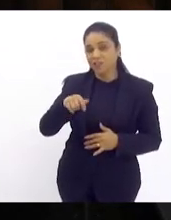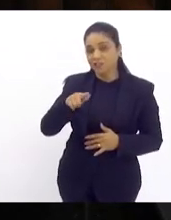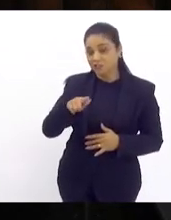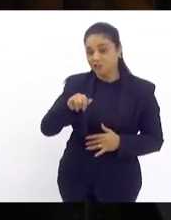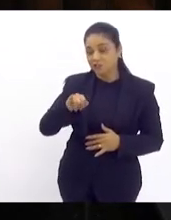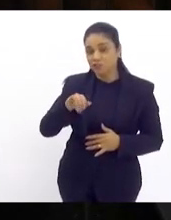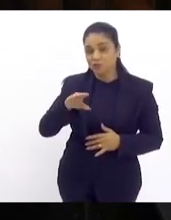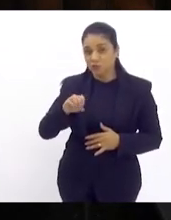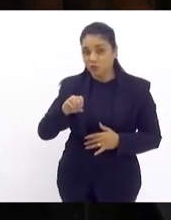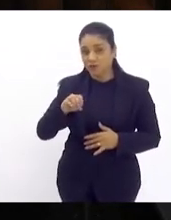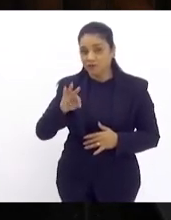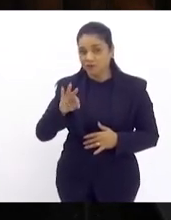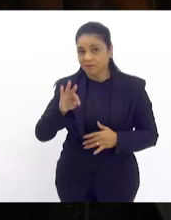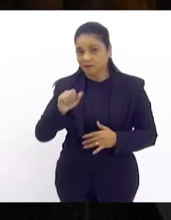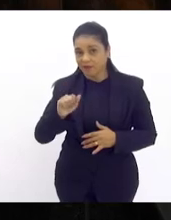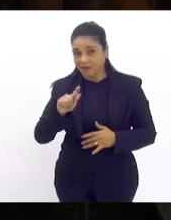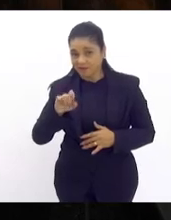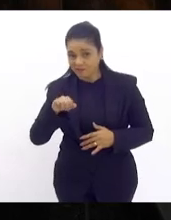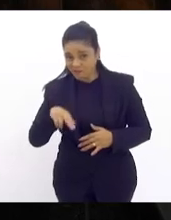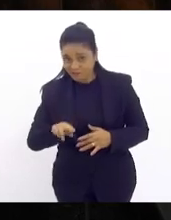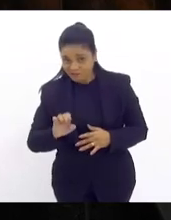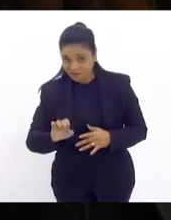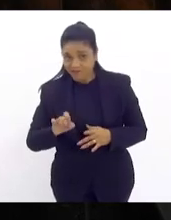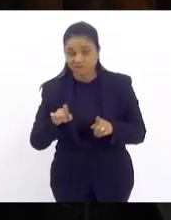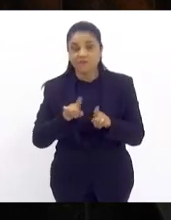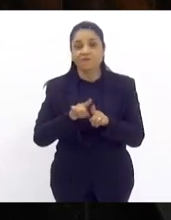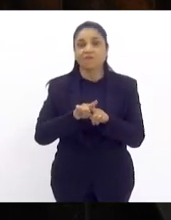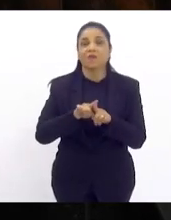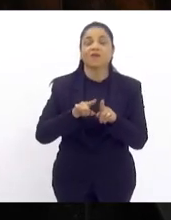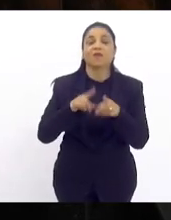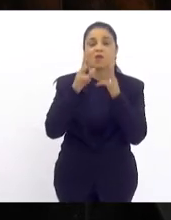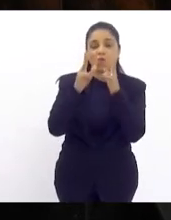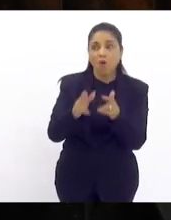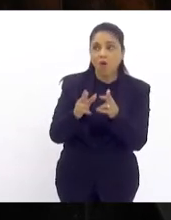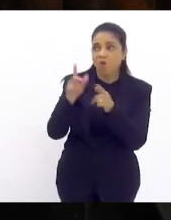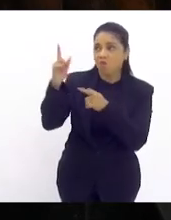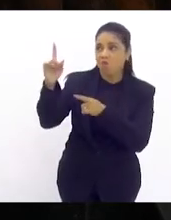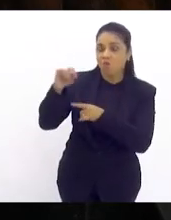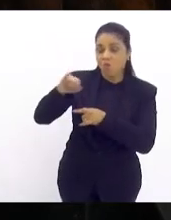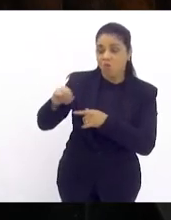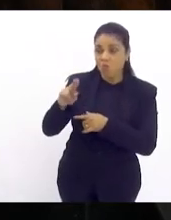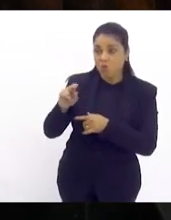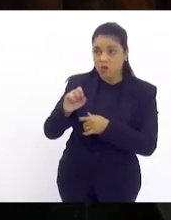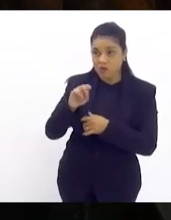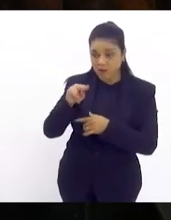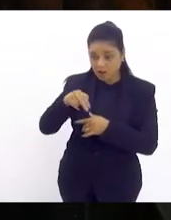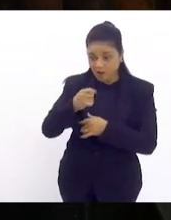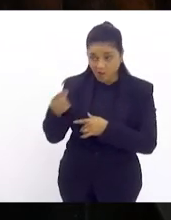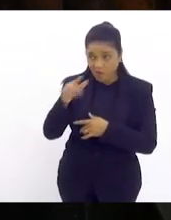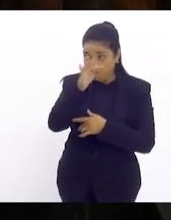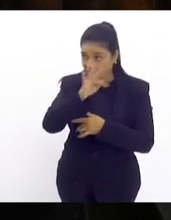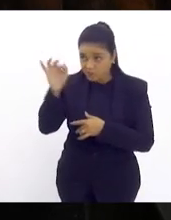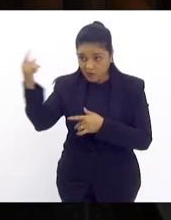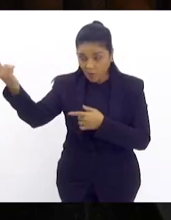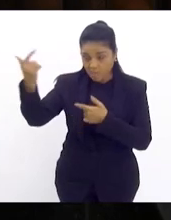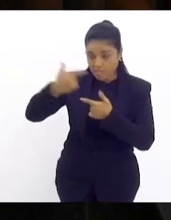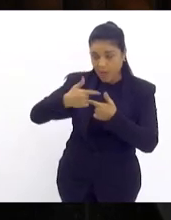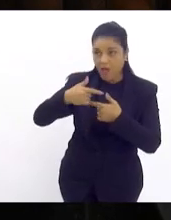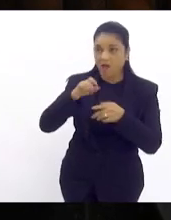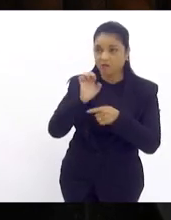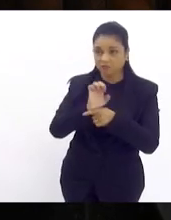conhecido nos subúrbios o que a união faz com estados brasileiros e estão falando também do Estado do Rio de Janeiro